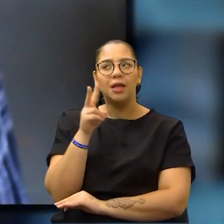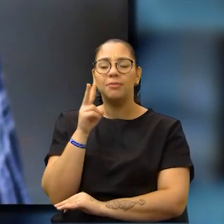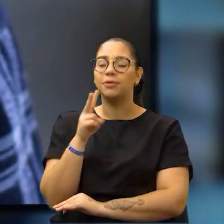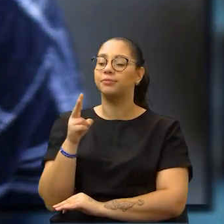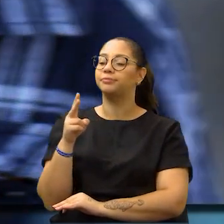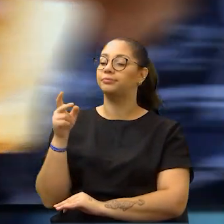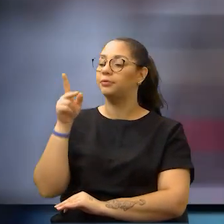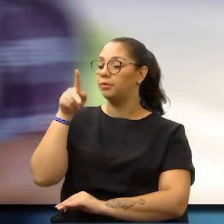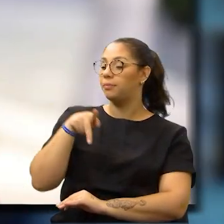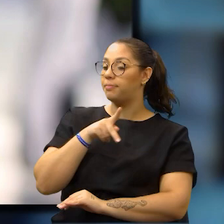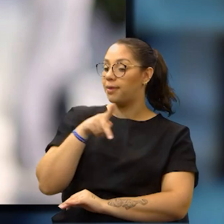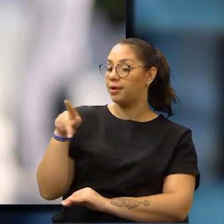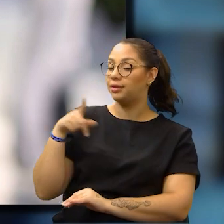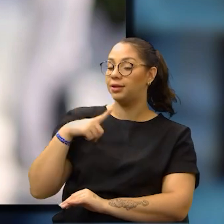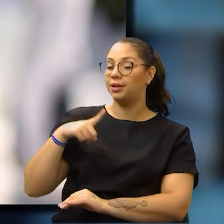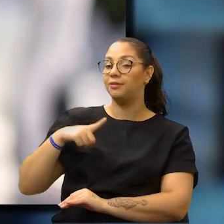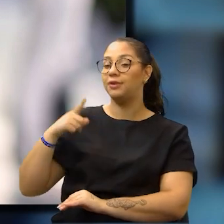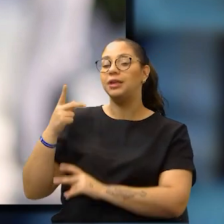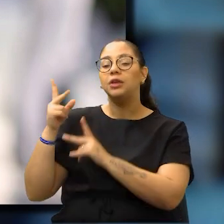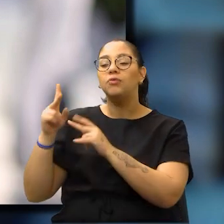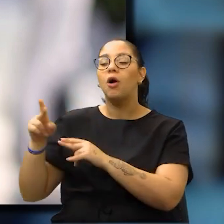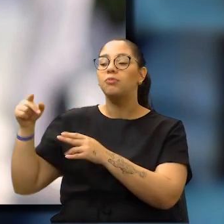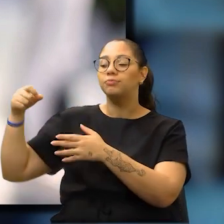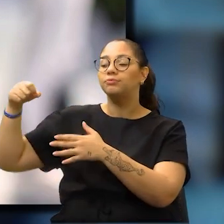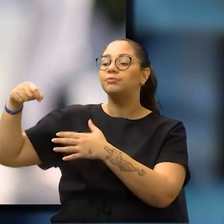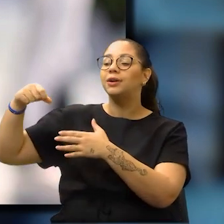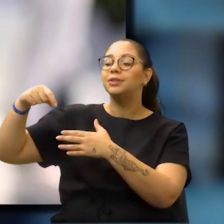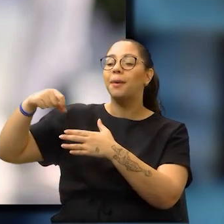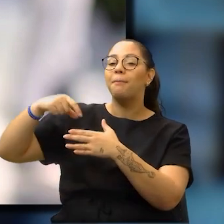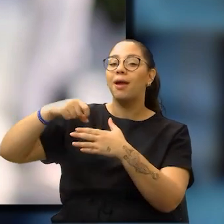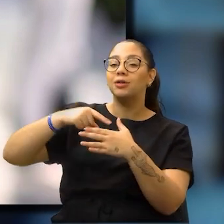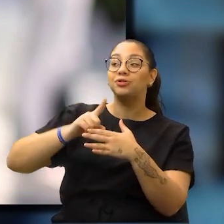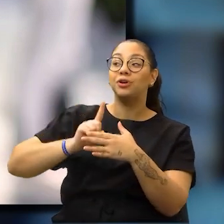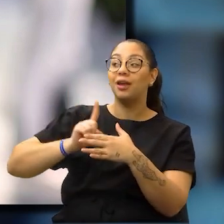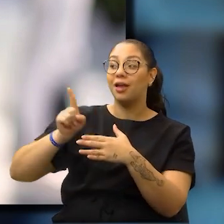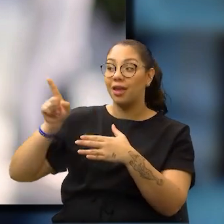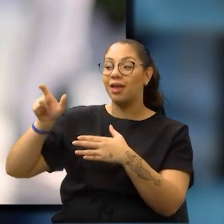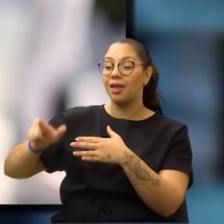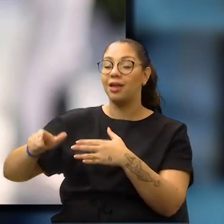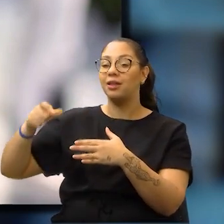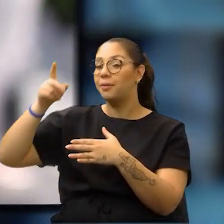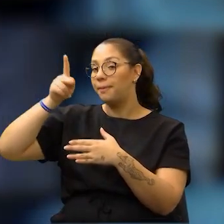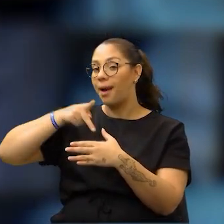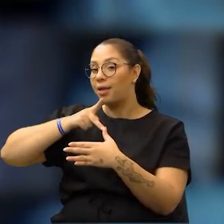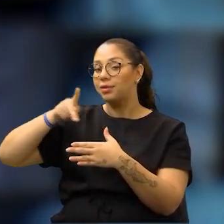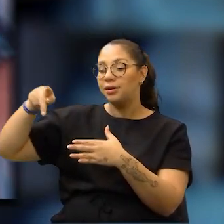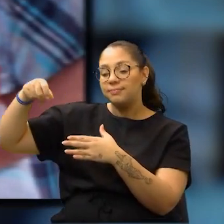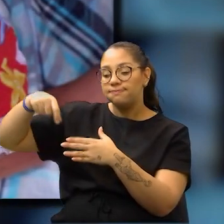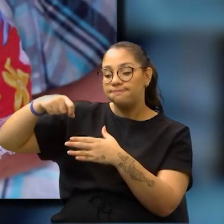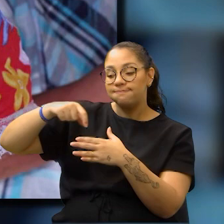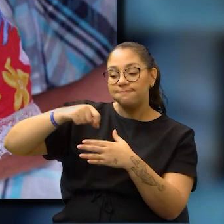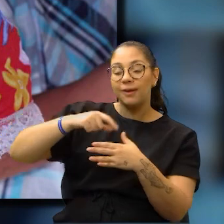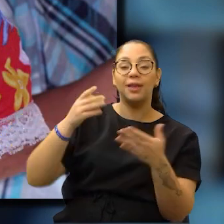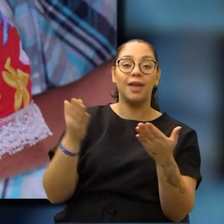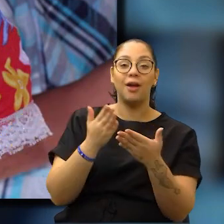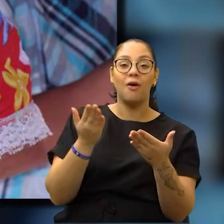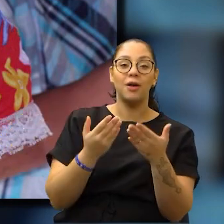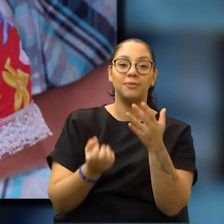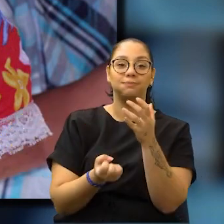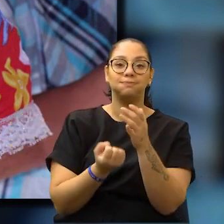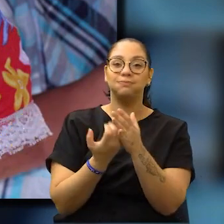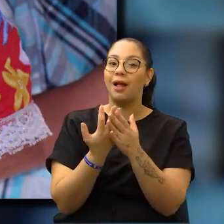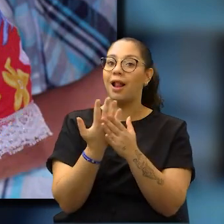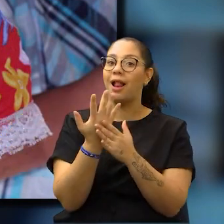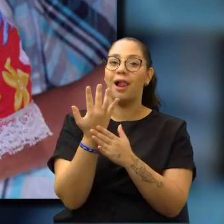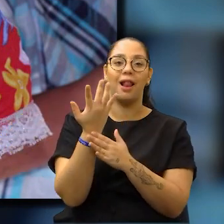semeou e a gente está cultivando, né? Ele semeou, a gente tem aí uma história, um legado, que nós temos